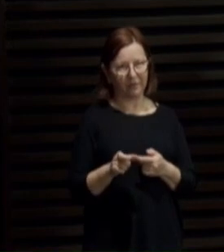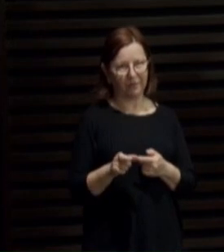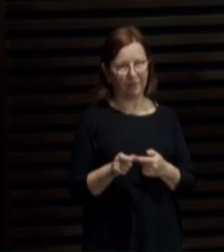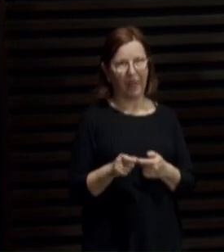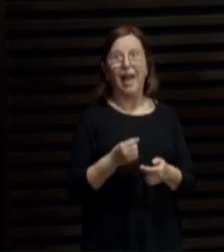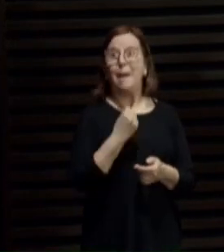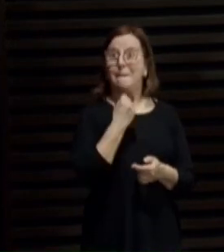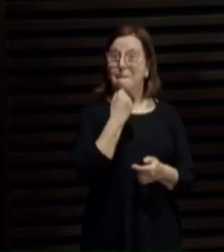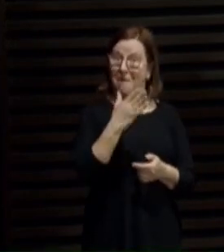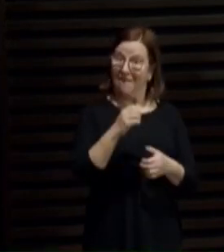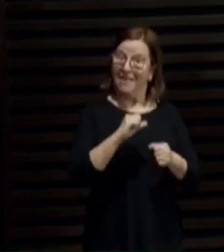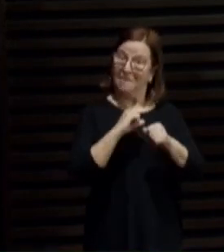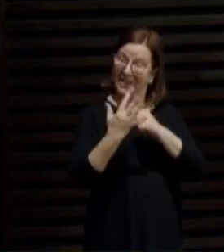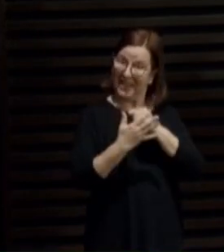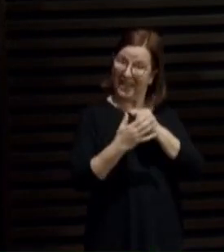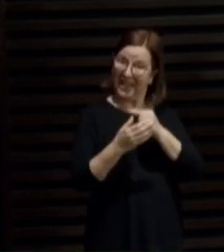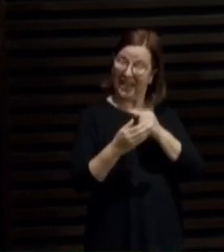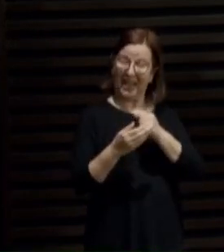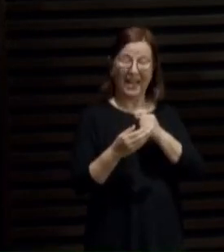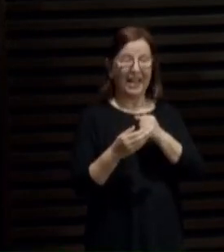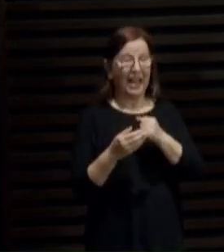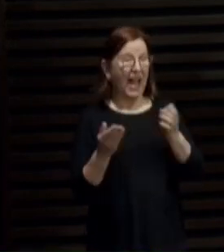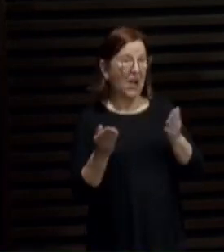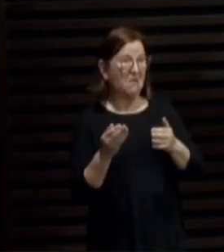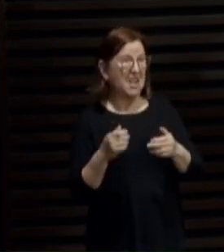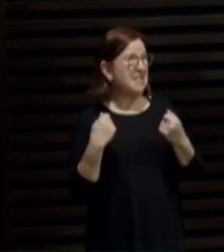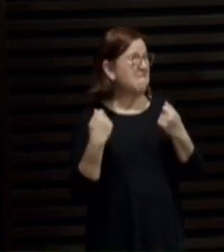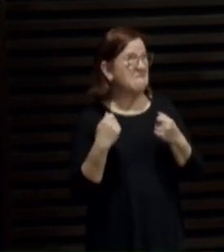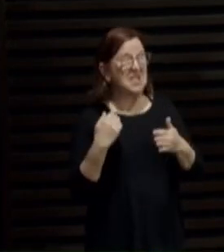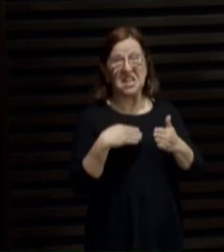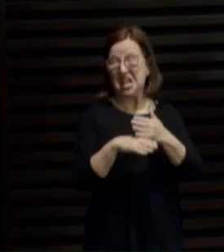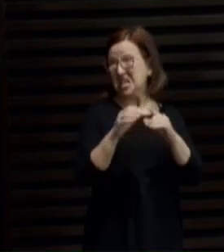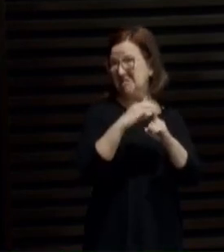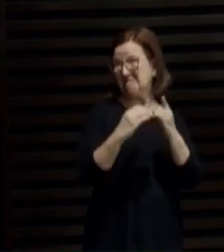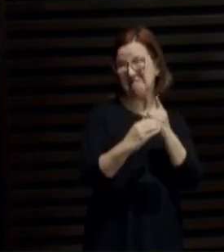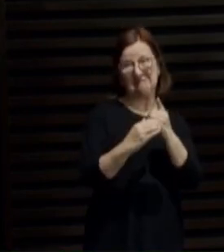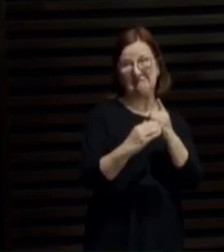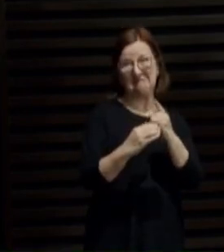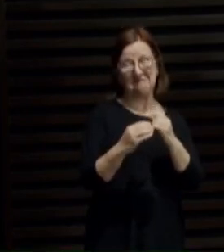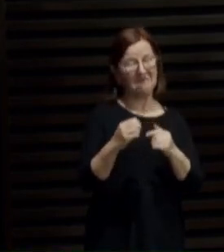essa pandemia, porque eu agora não preciso ir mais para a igreja, para a reunião, eu assisto tudo aqui